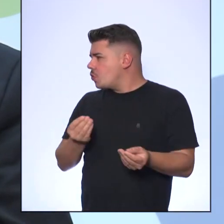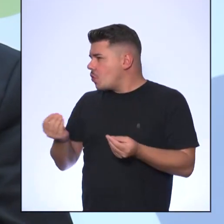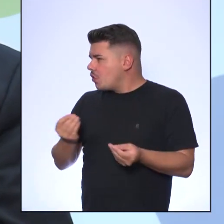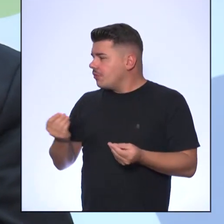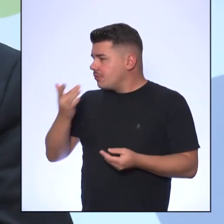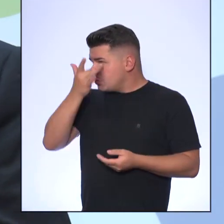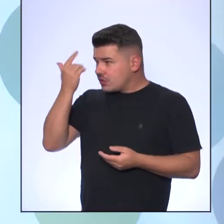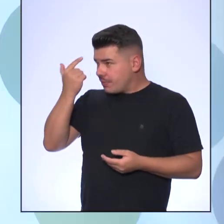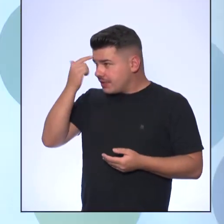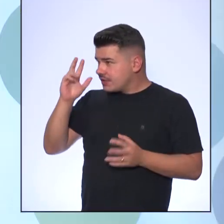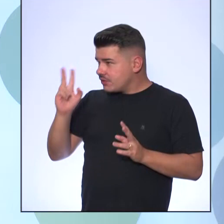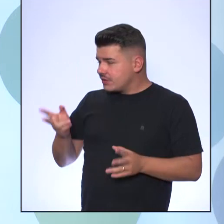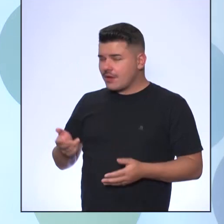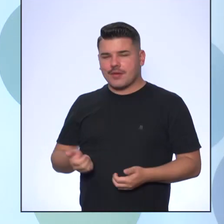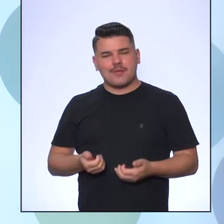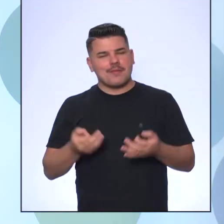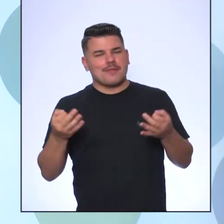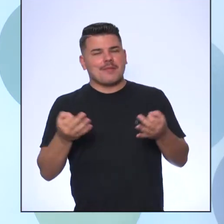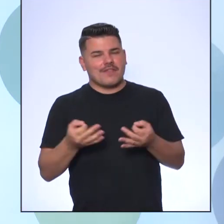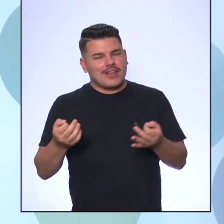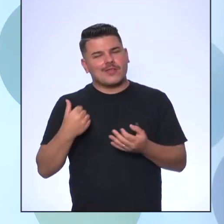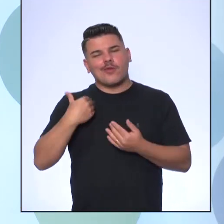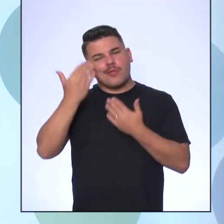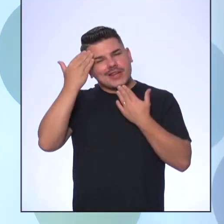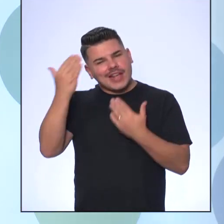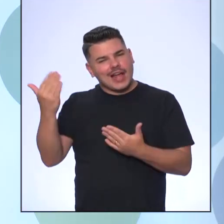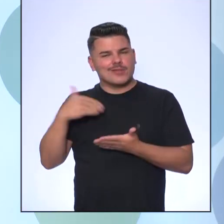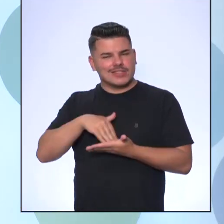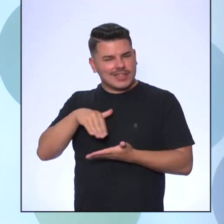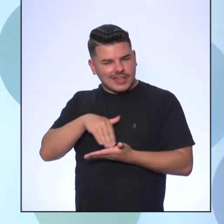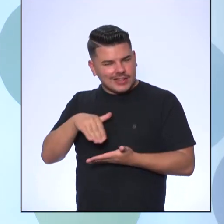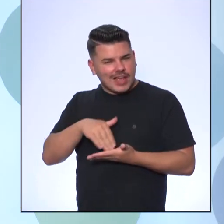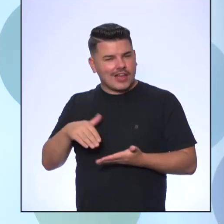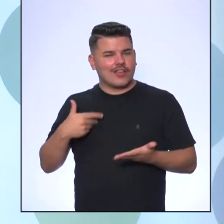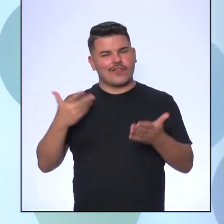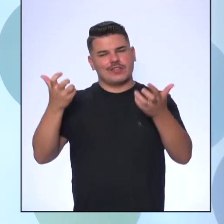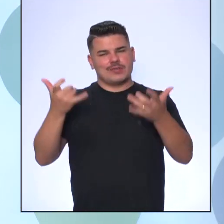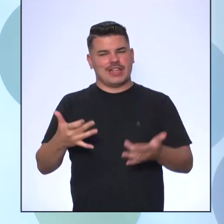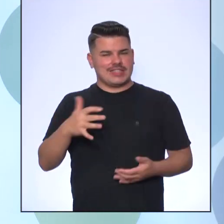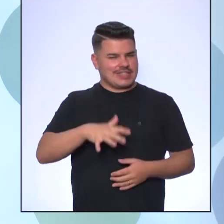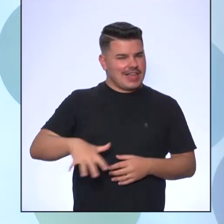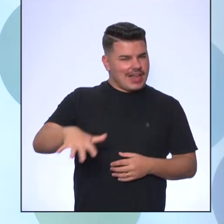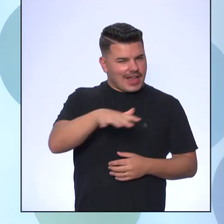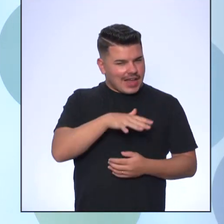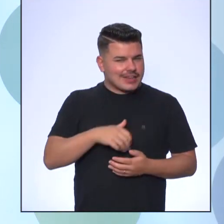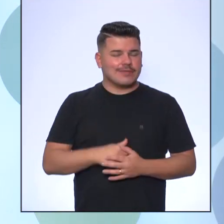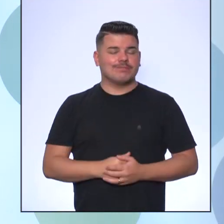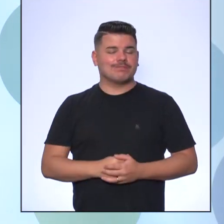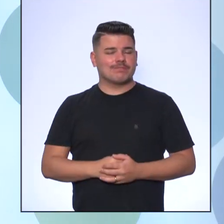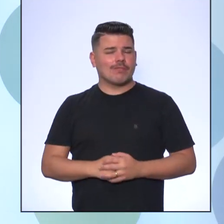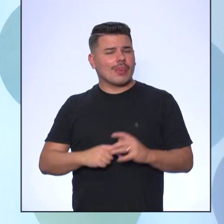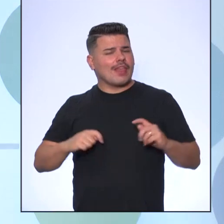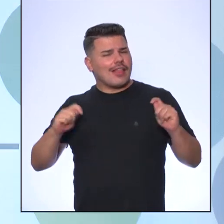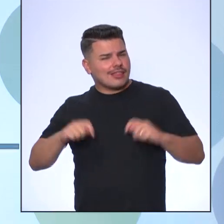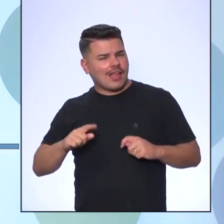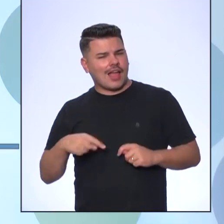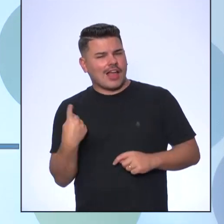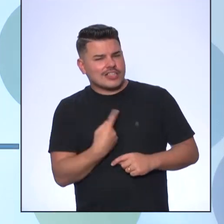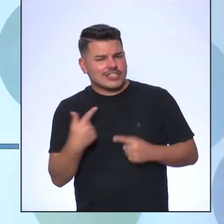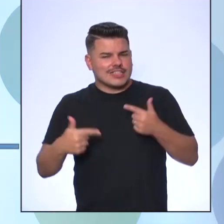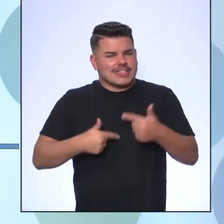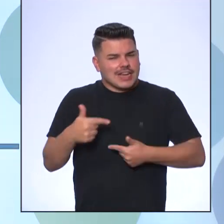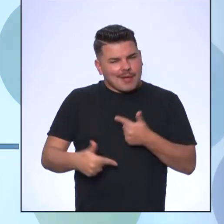nisso. Perfeito. Muito obrigado, então, secretário, por nos receber aqui, por dar esse espaço aqui para podermos aqui trabalhar um